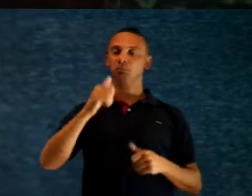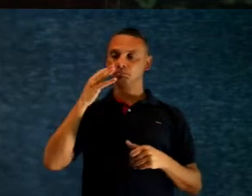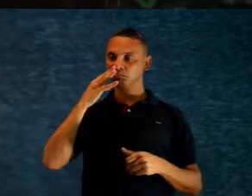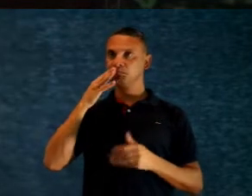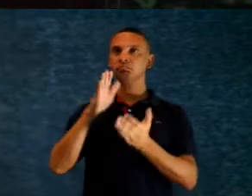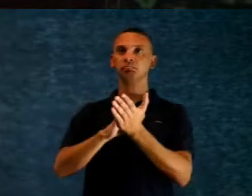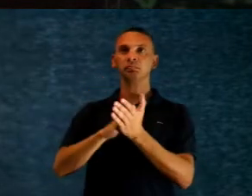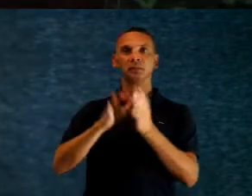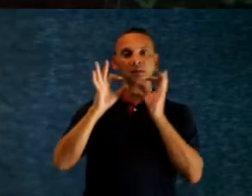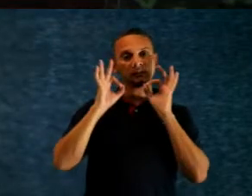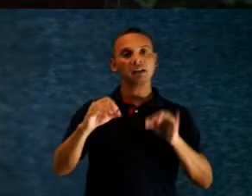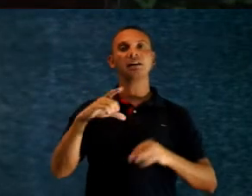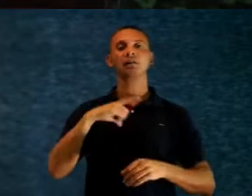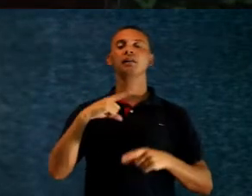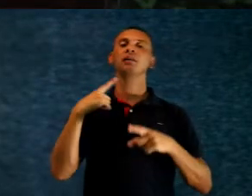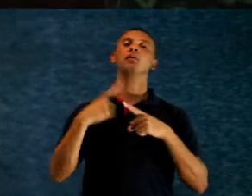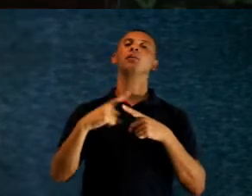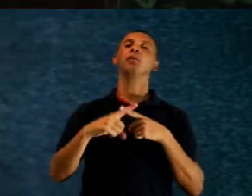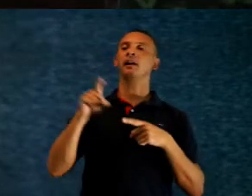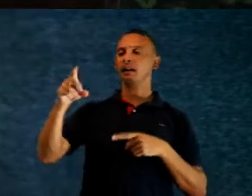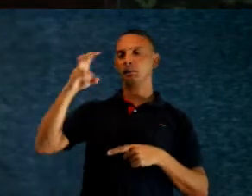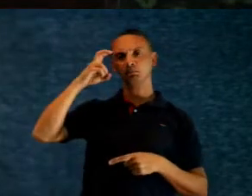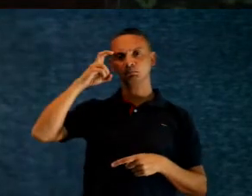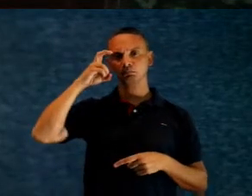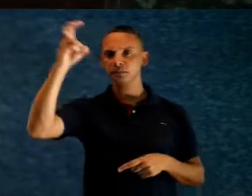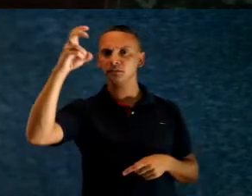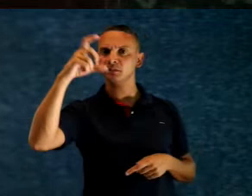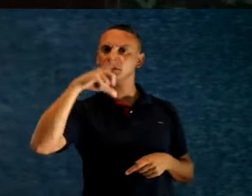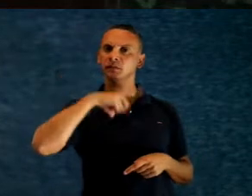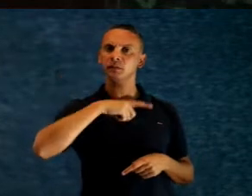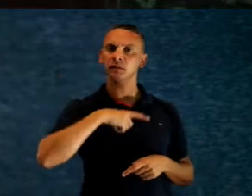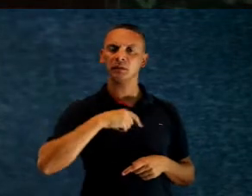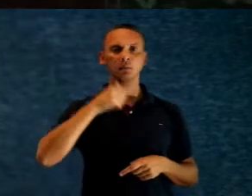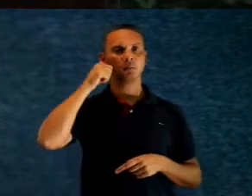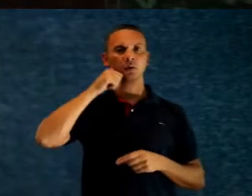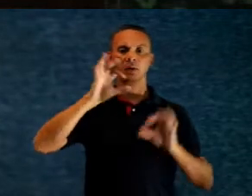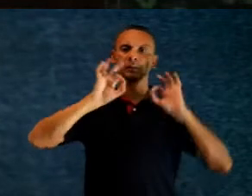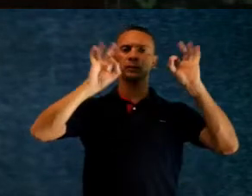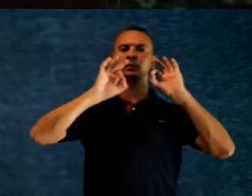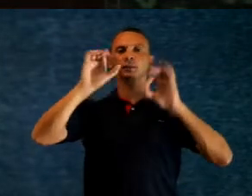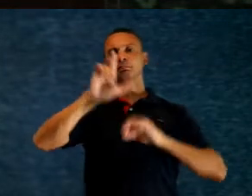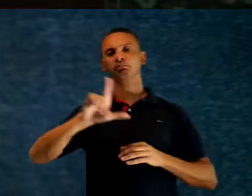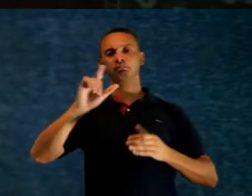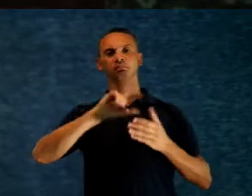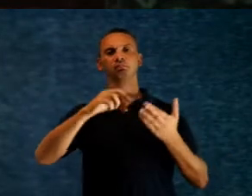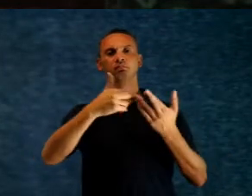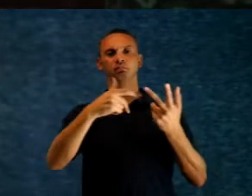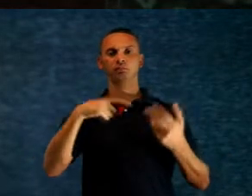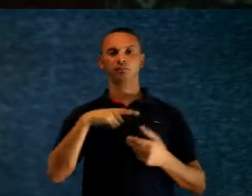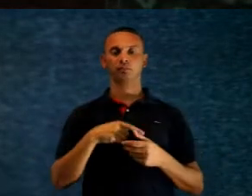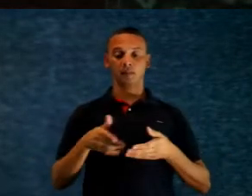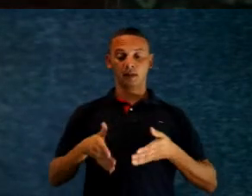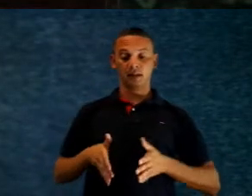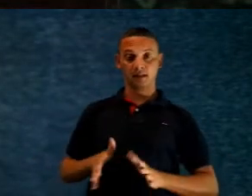mais do que justa, pela grande intelectual, pela grande mulher que ela foi. Maria Julieta